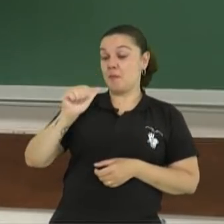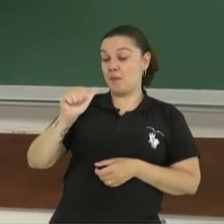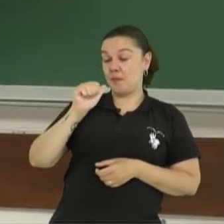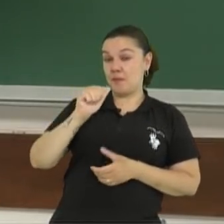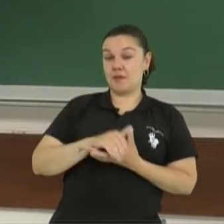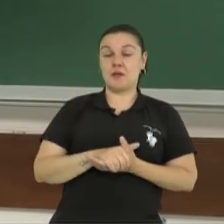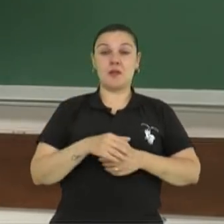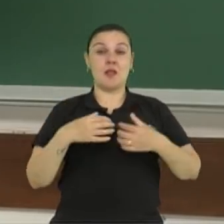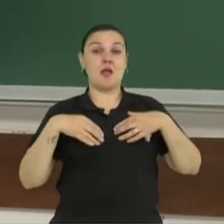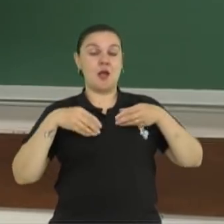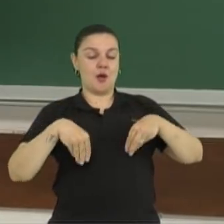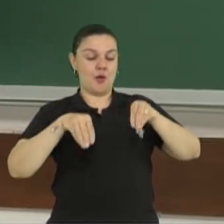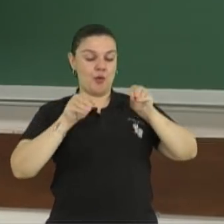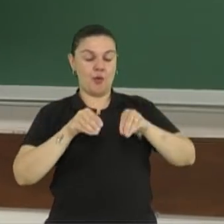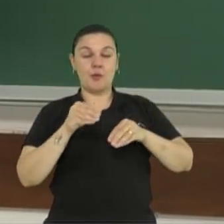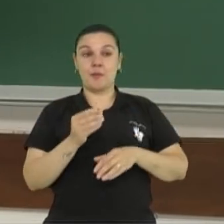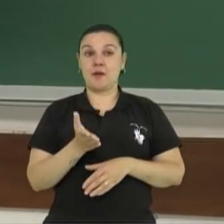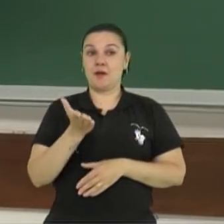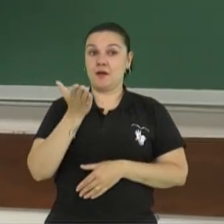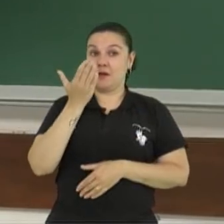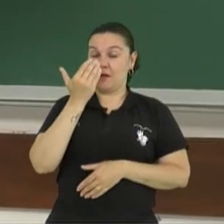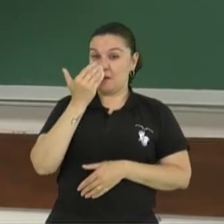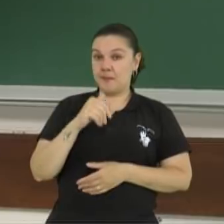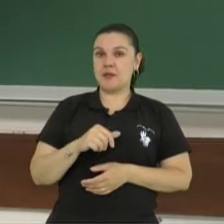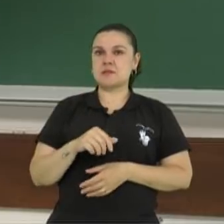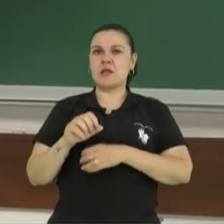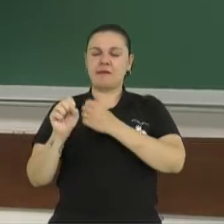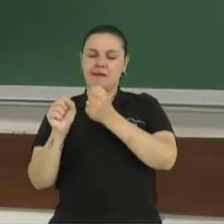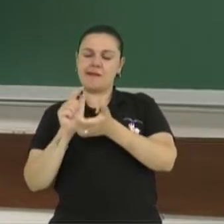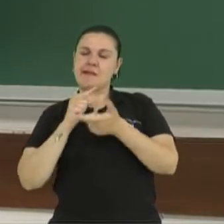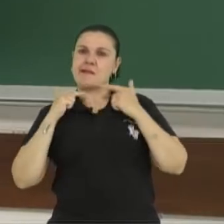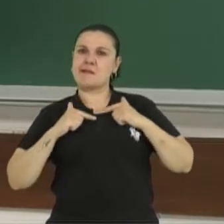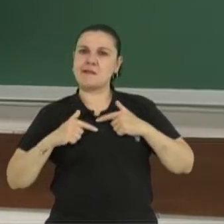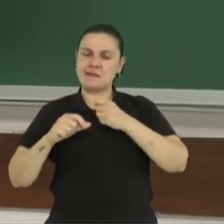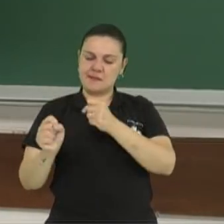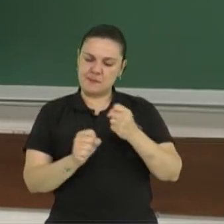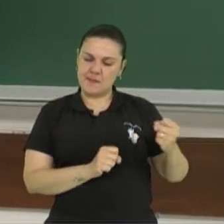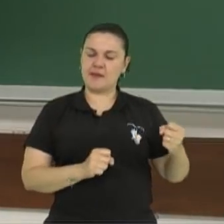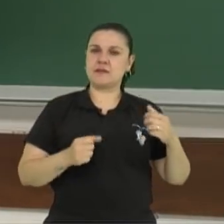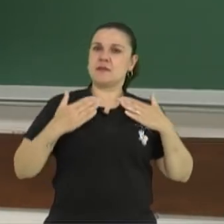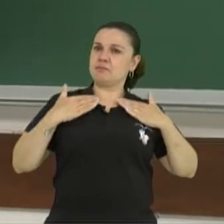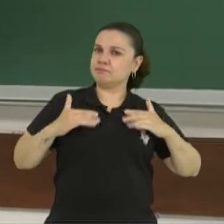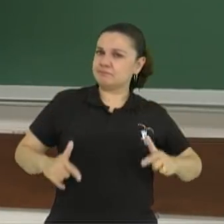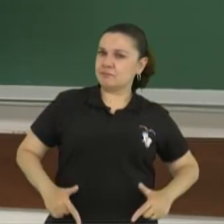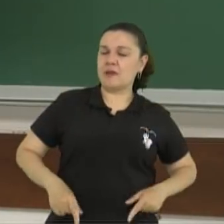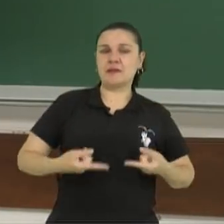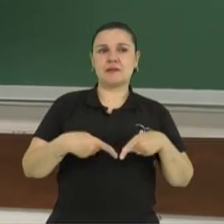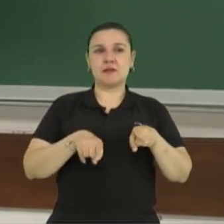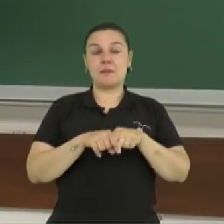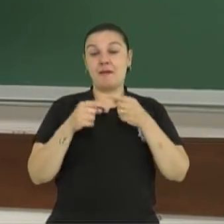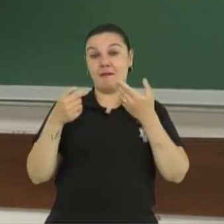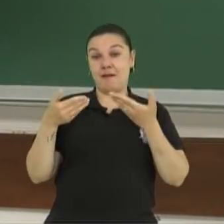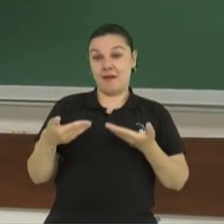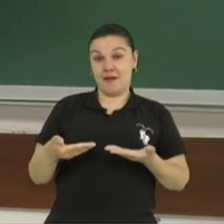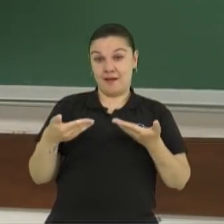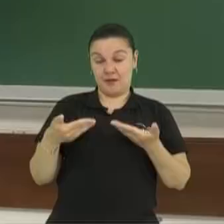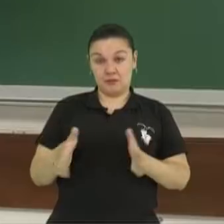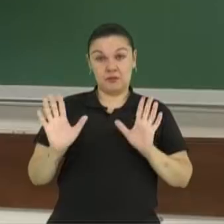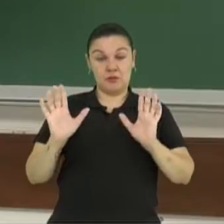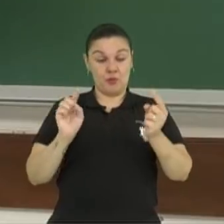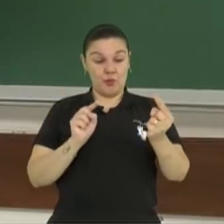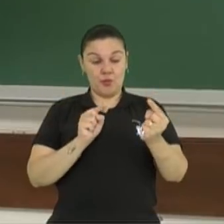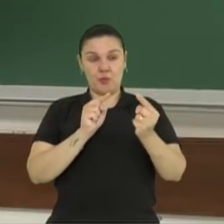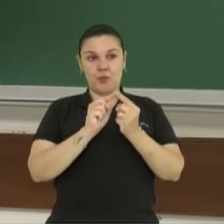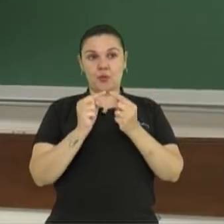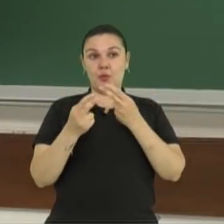de roupas, de alimentos, produtos de limpeza, produtos de higiene, são indústrias leves, de acordo